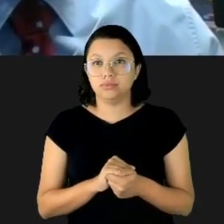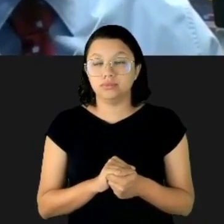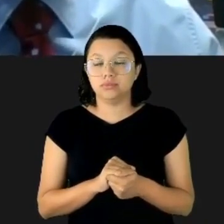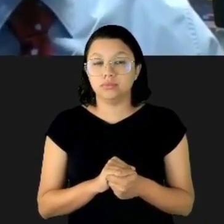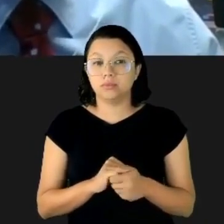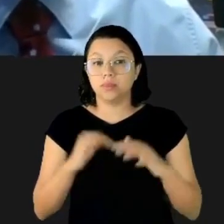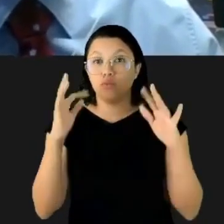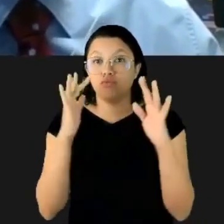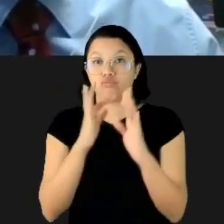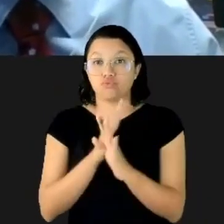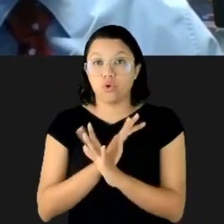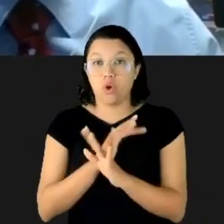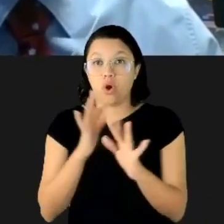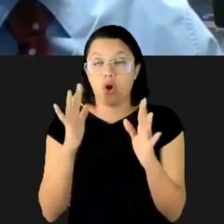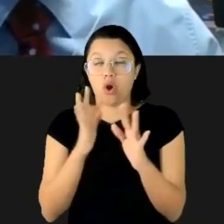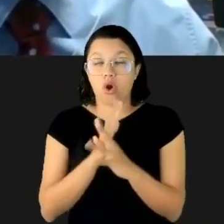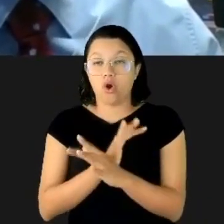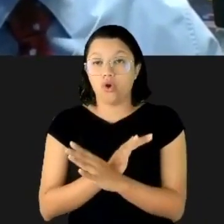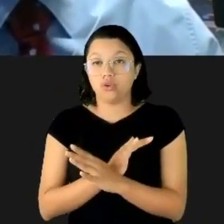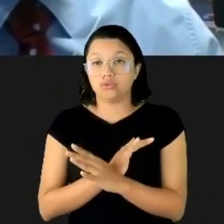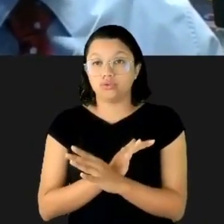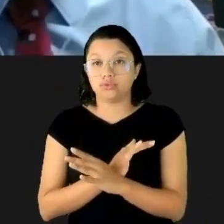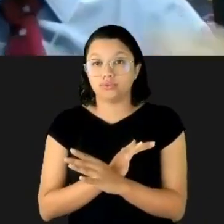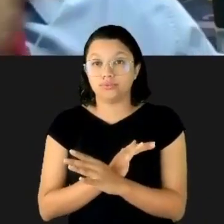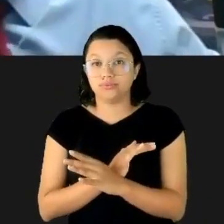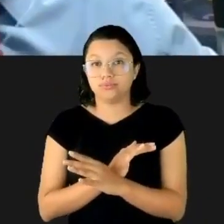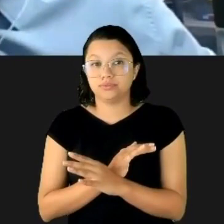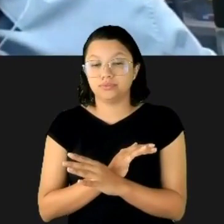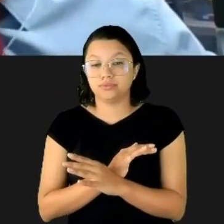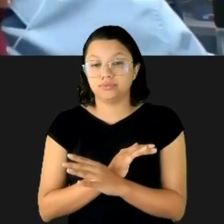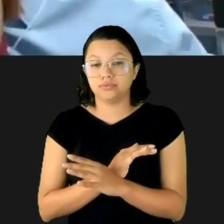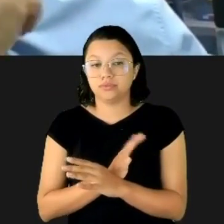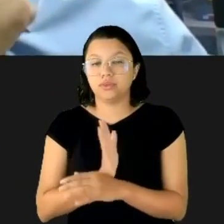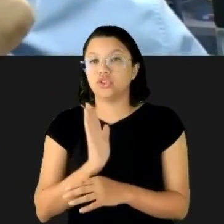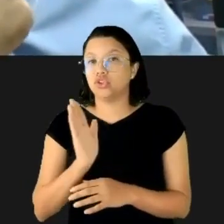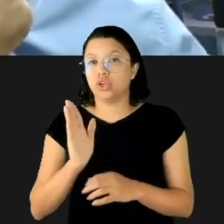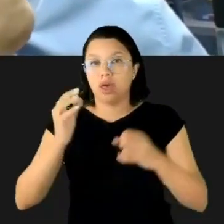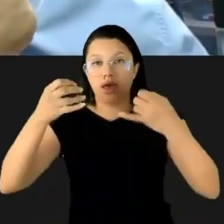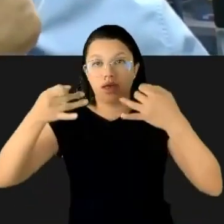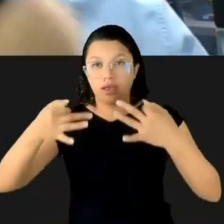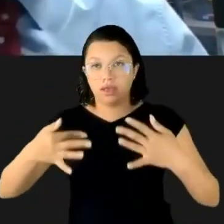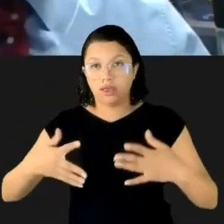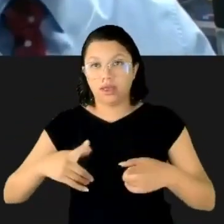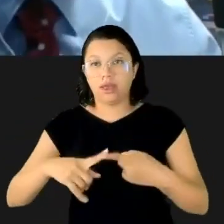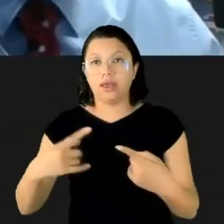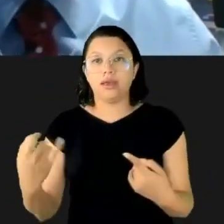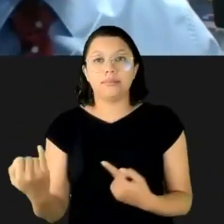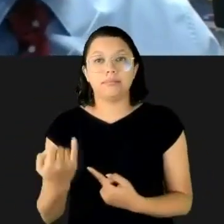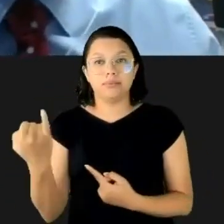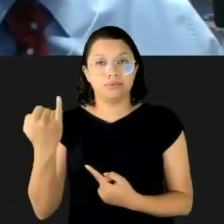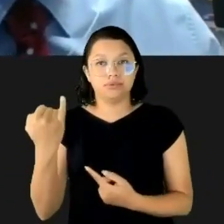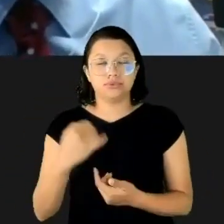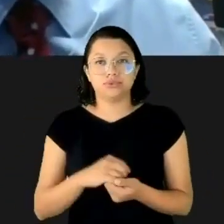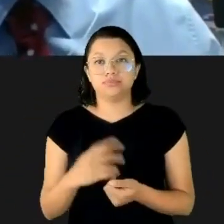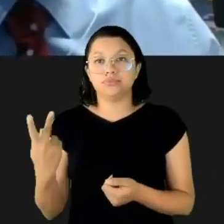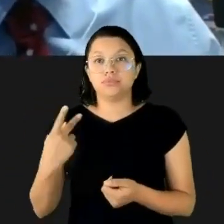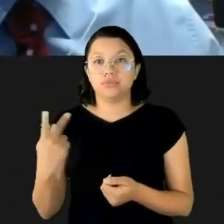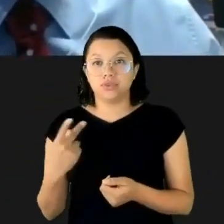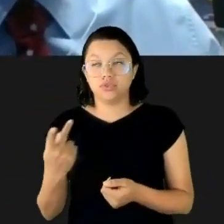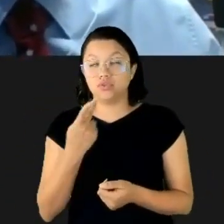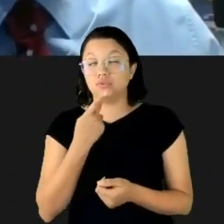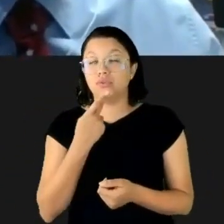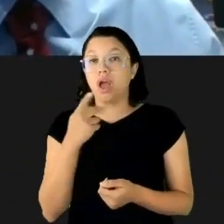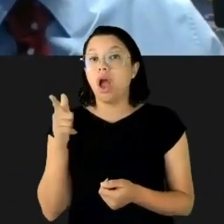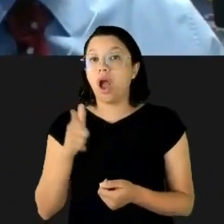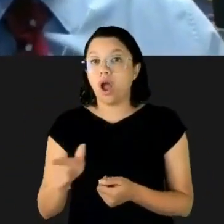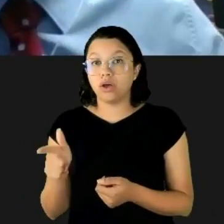os fluxos já foi já foi explicado também mas é importante a gente